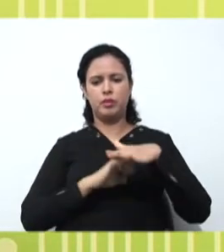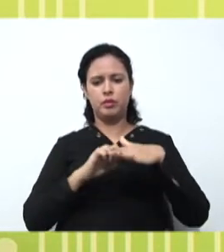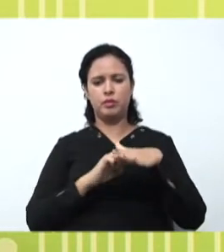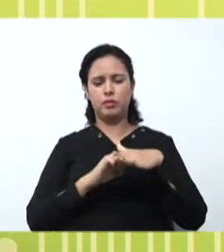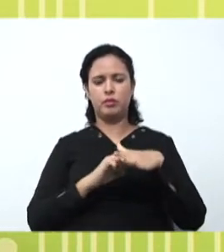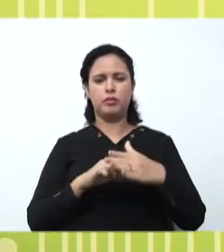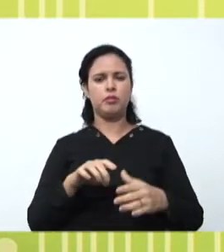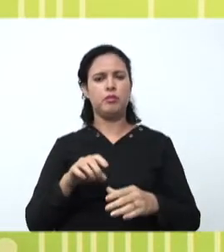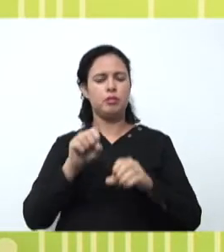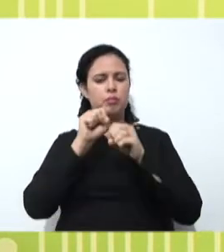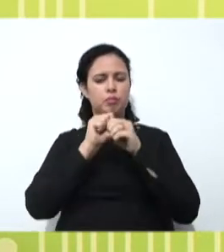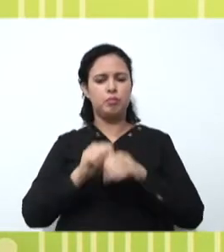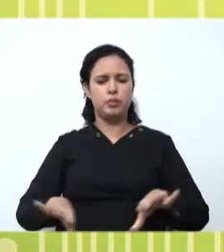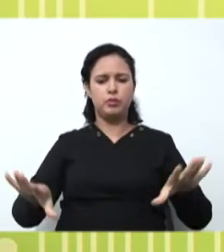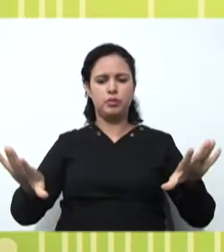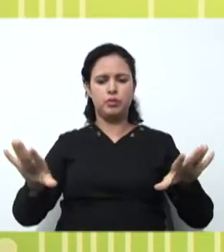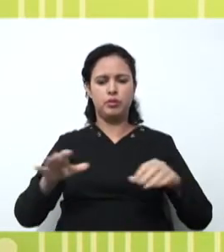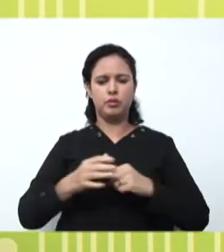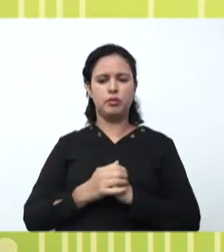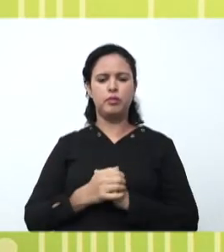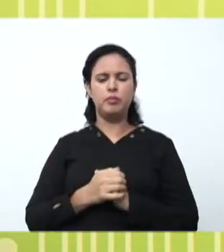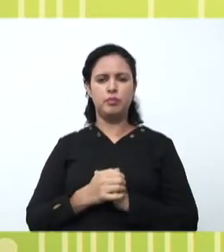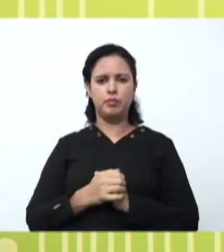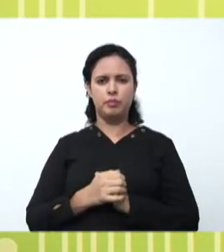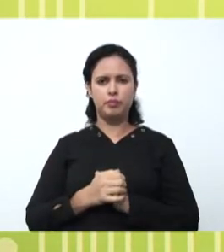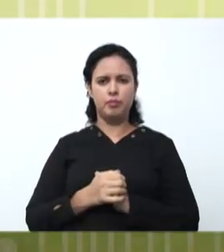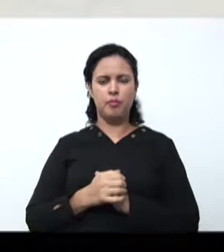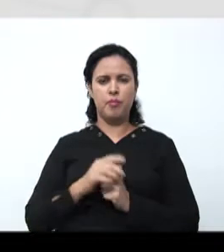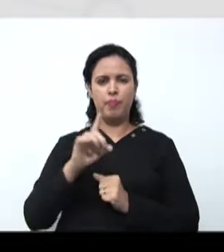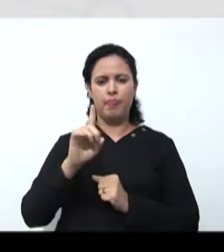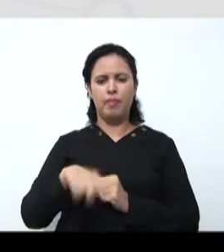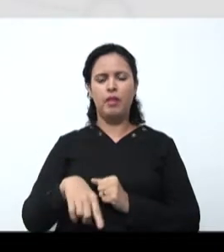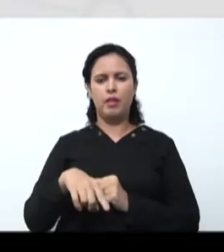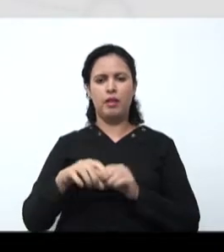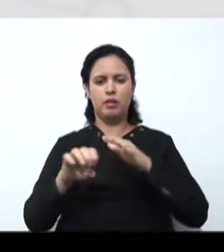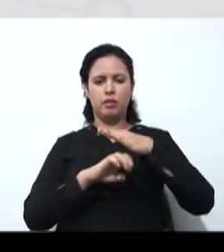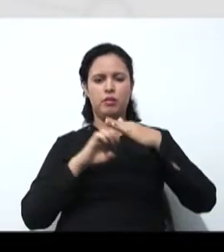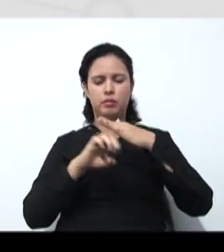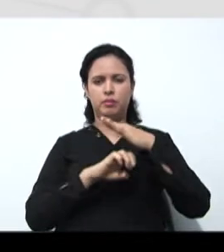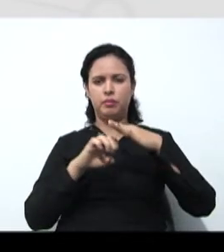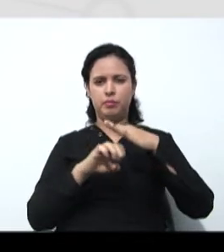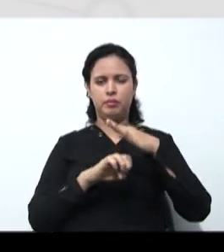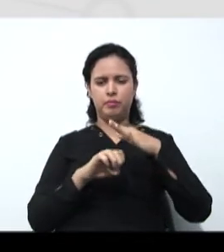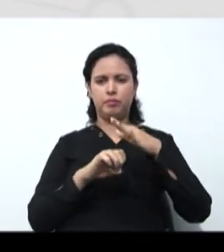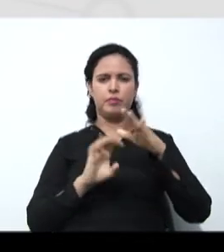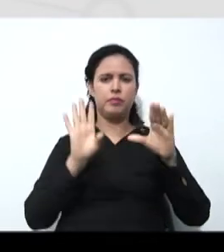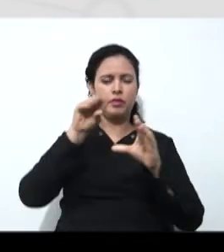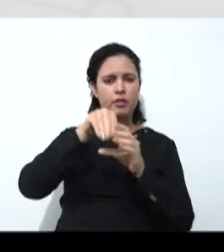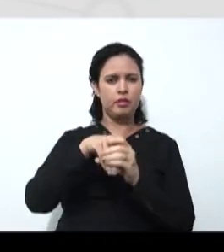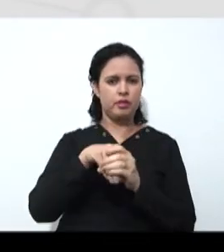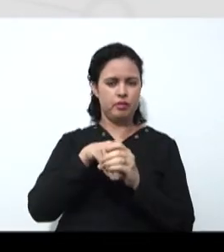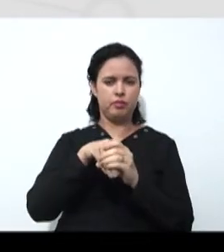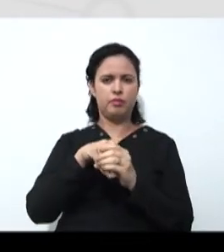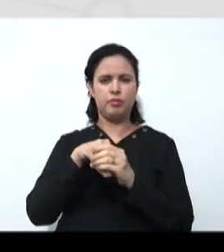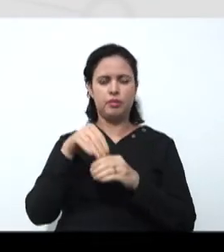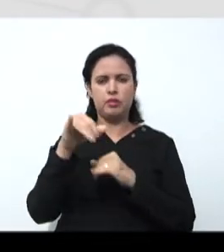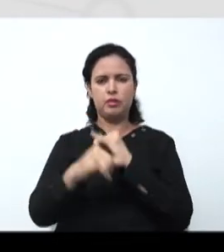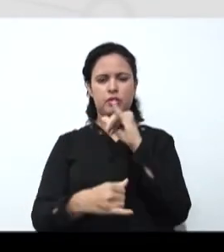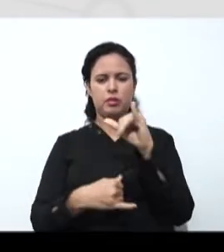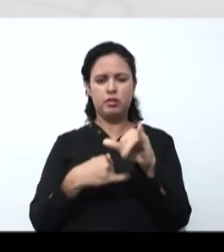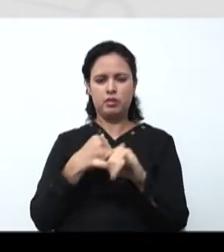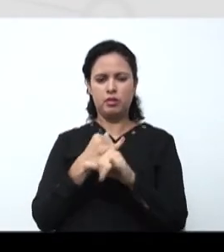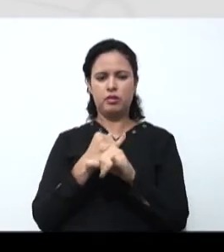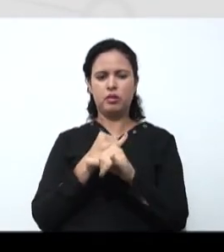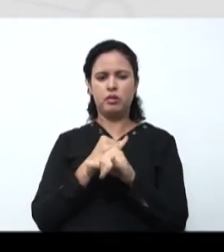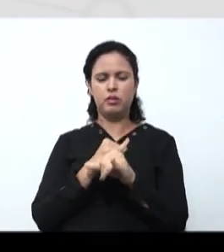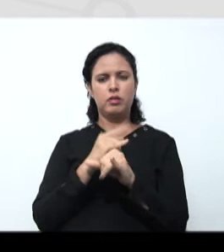de forma imensa. É a empresa virtual, vocês podem dar uma olhada aí. A empresa virtual, ela pode